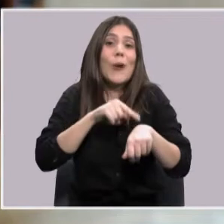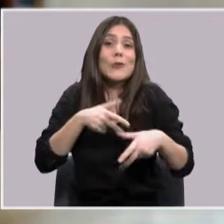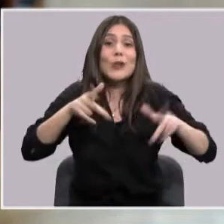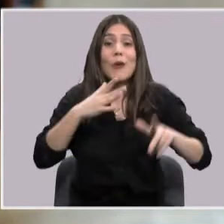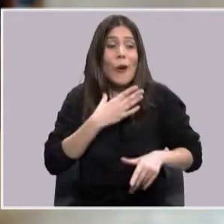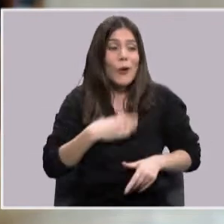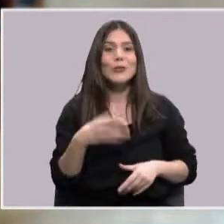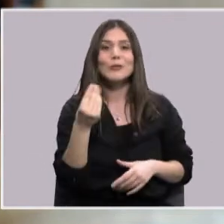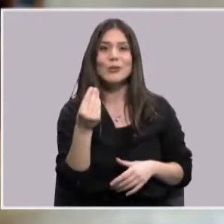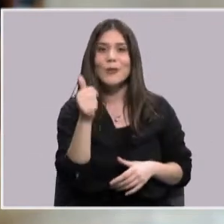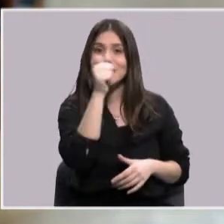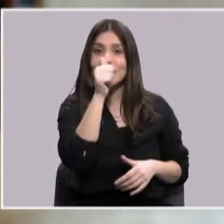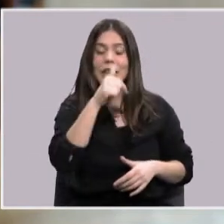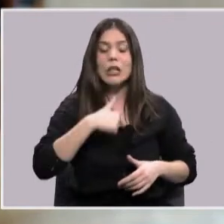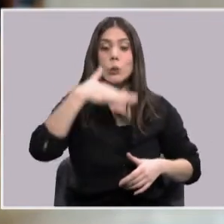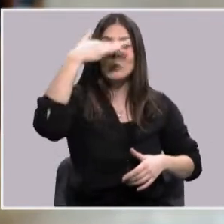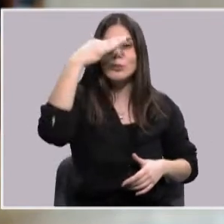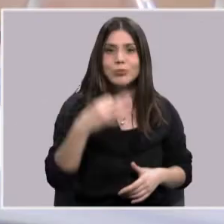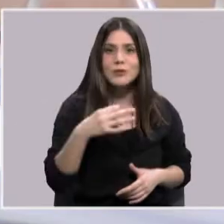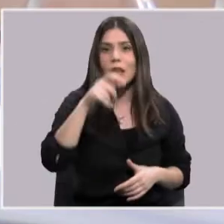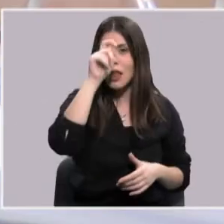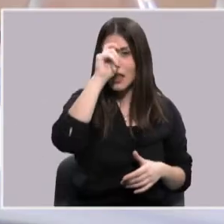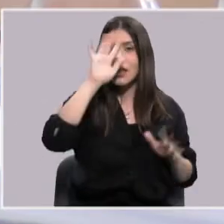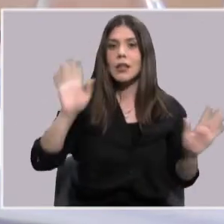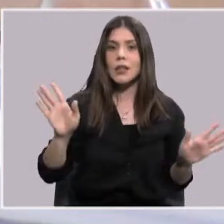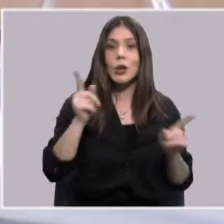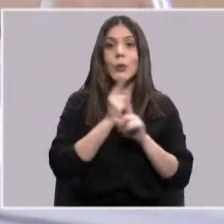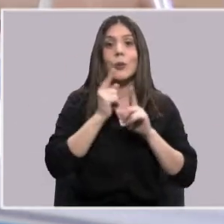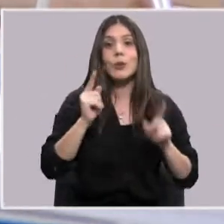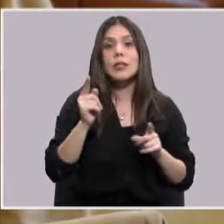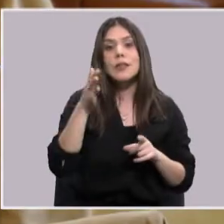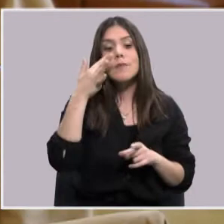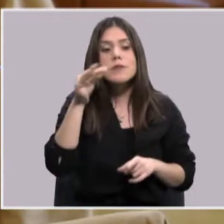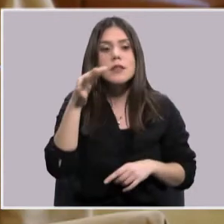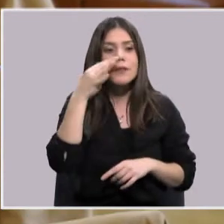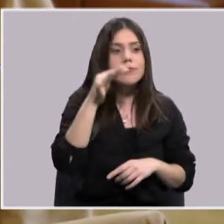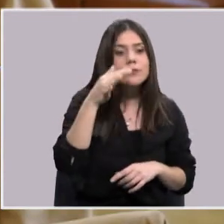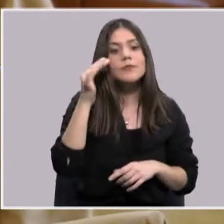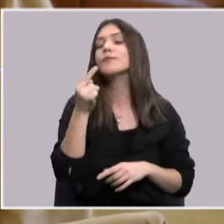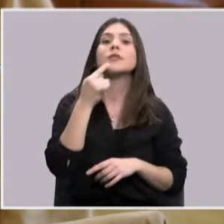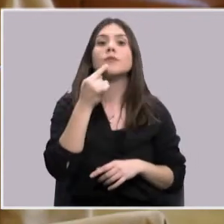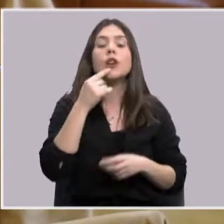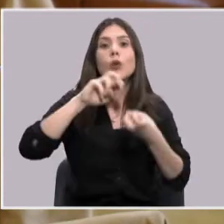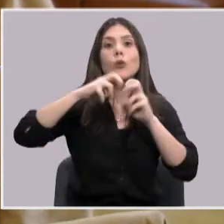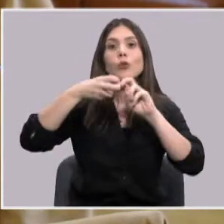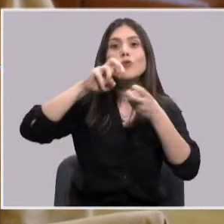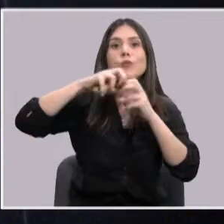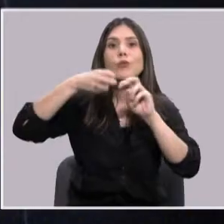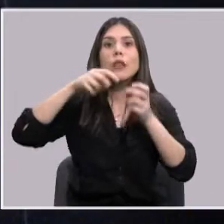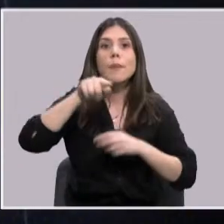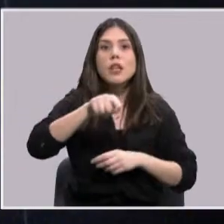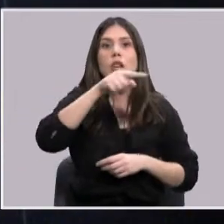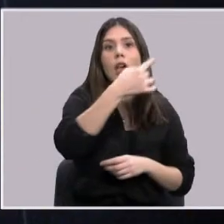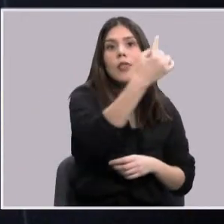brincadeira, é um hobby, mas é um hobby que eu levo bastante a sério, porque tenho de tentar perceber quais é que são os atuais problemas dos